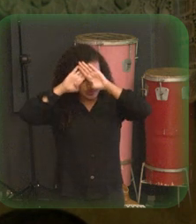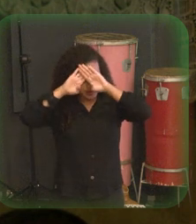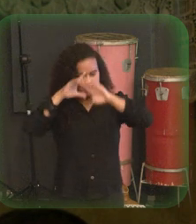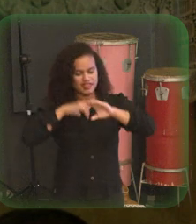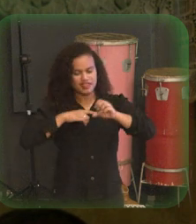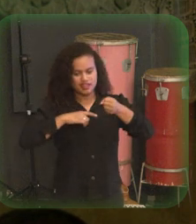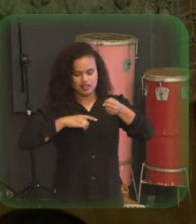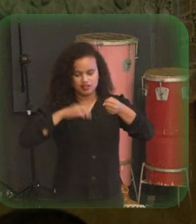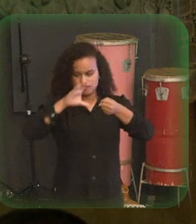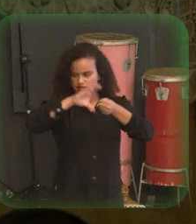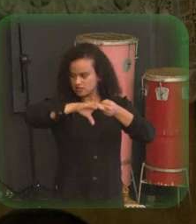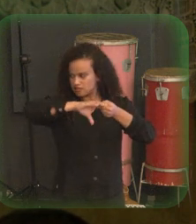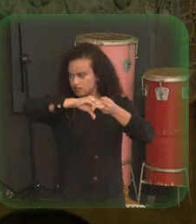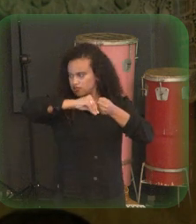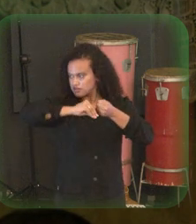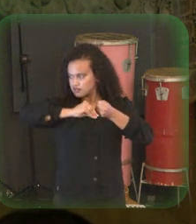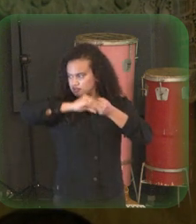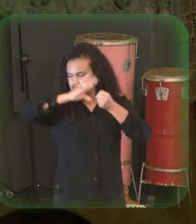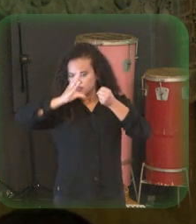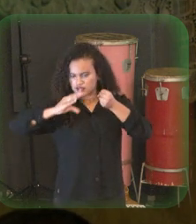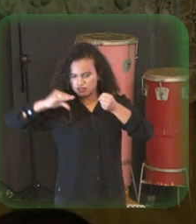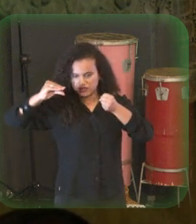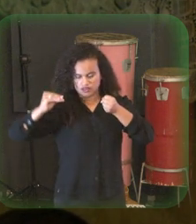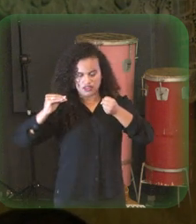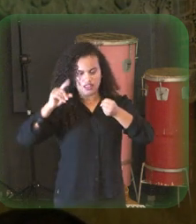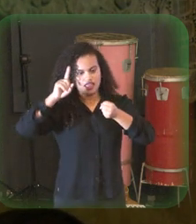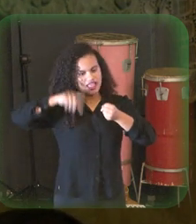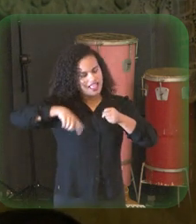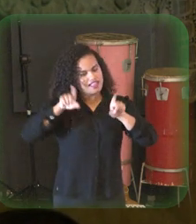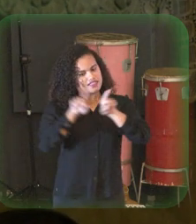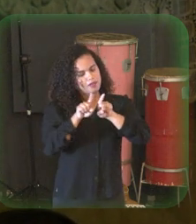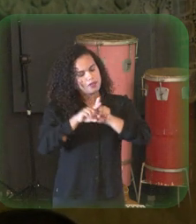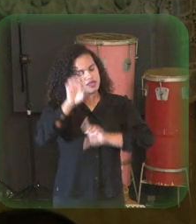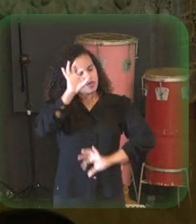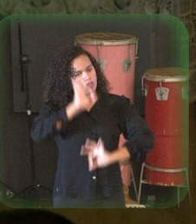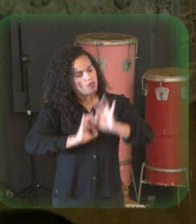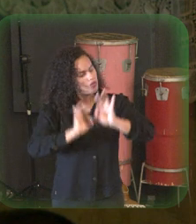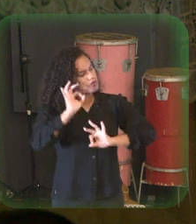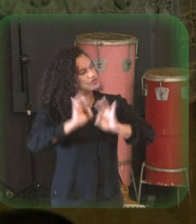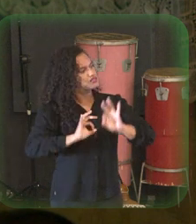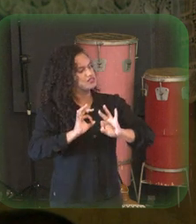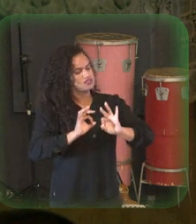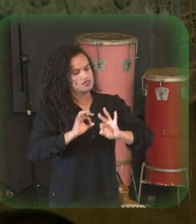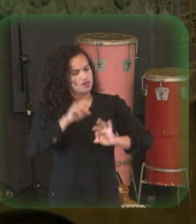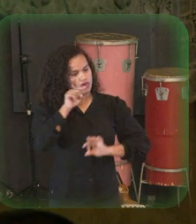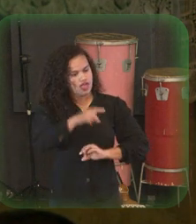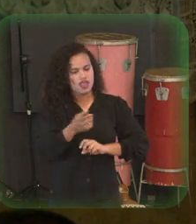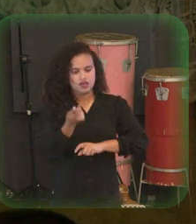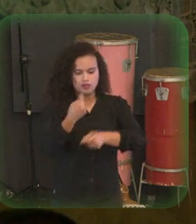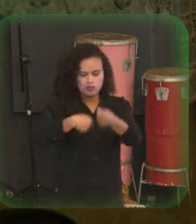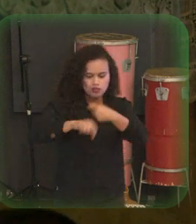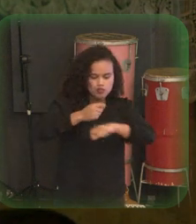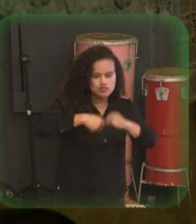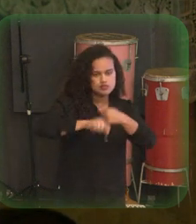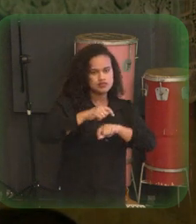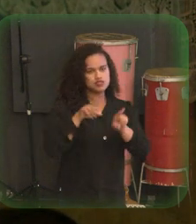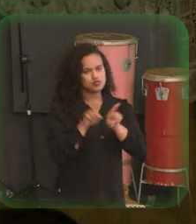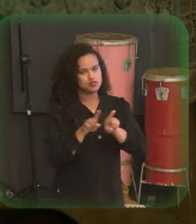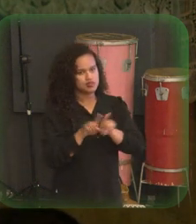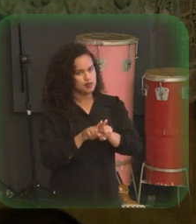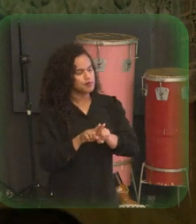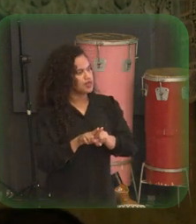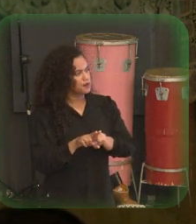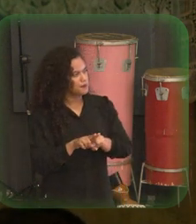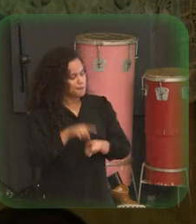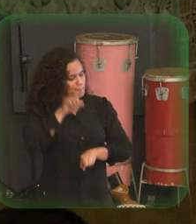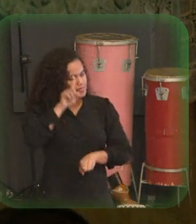ele também é o organizador. ele é o administrador.